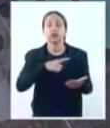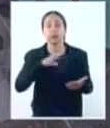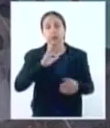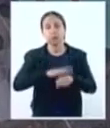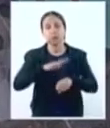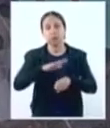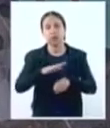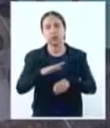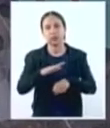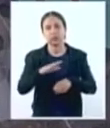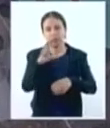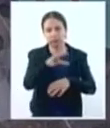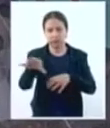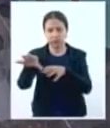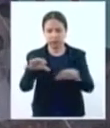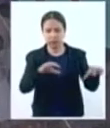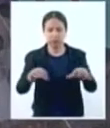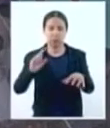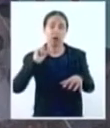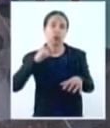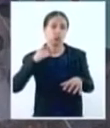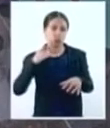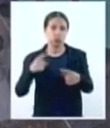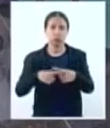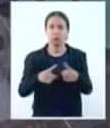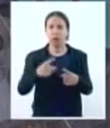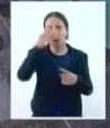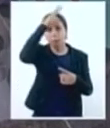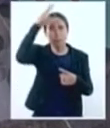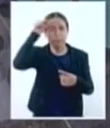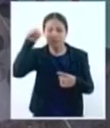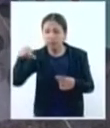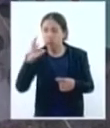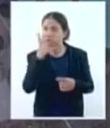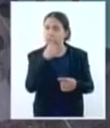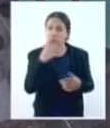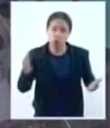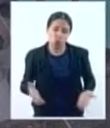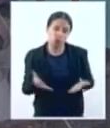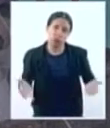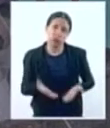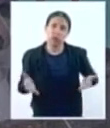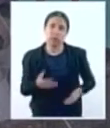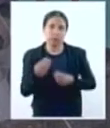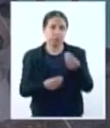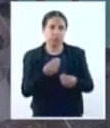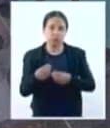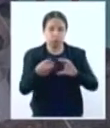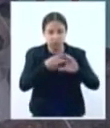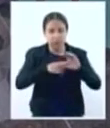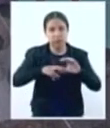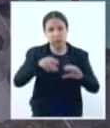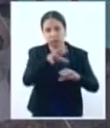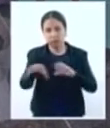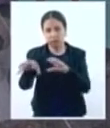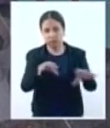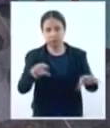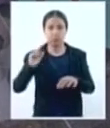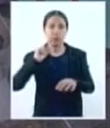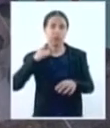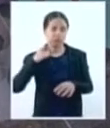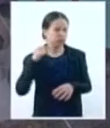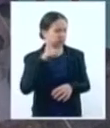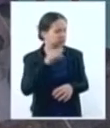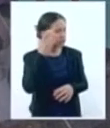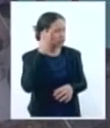separação do lixo, mas a prefeitura ela demorou para incentivar esse processo. Eu acredito dessa maneira. O senhor acompanhou